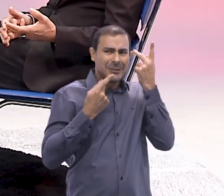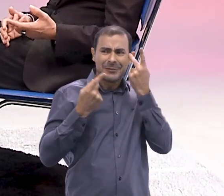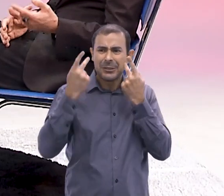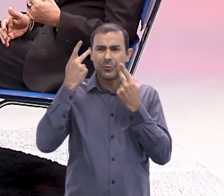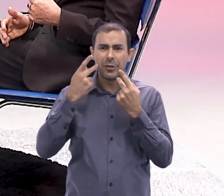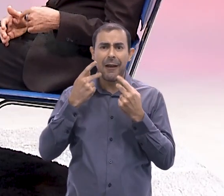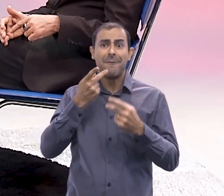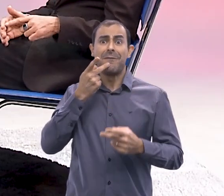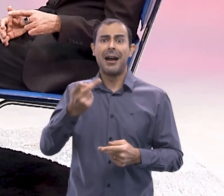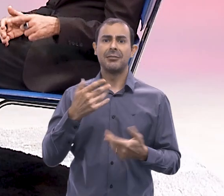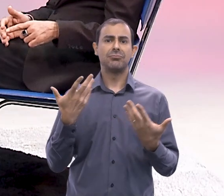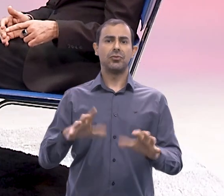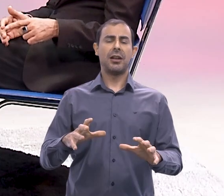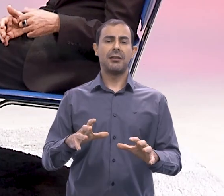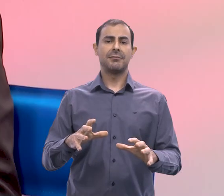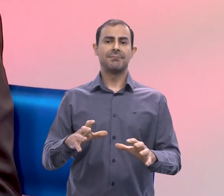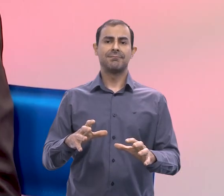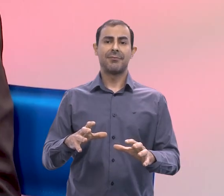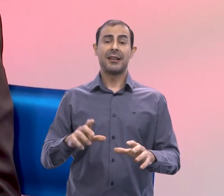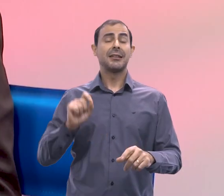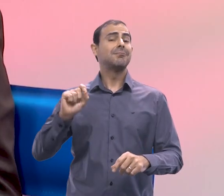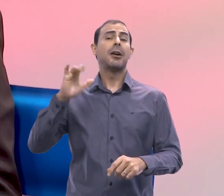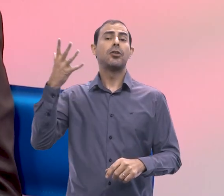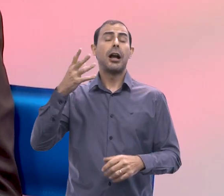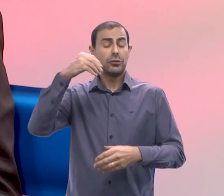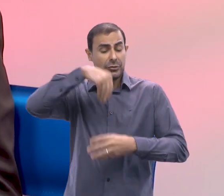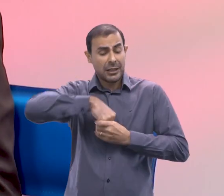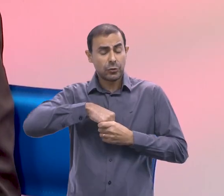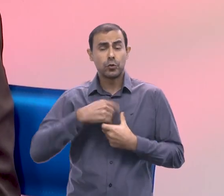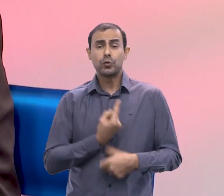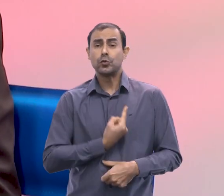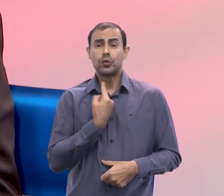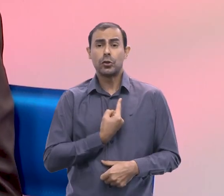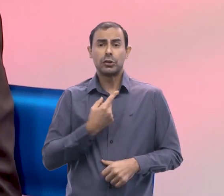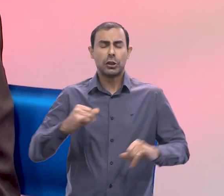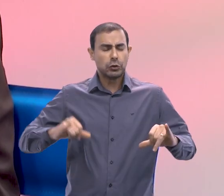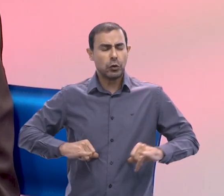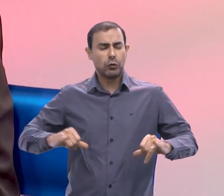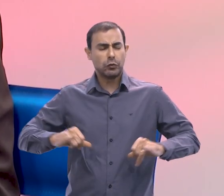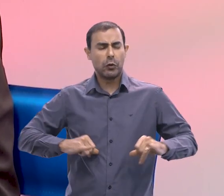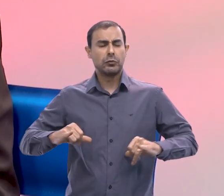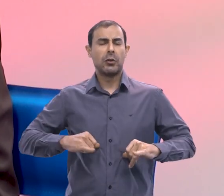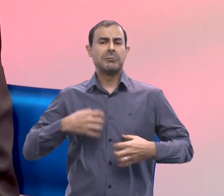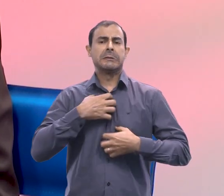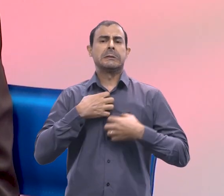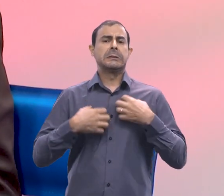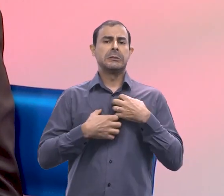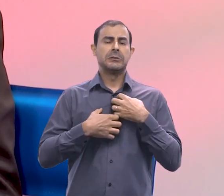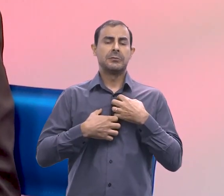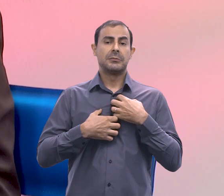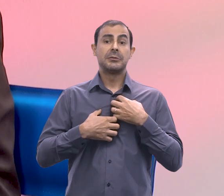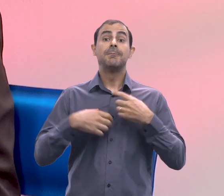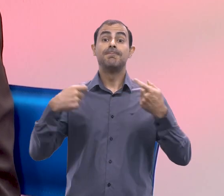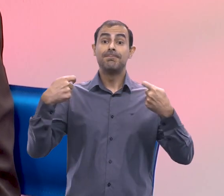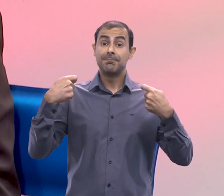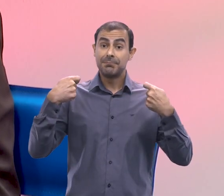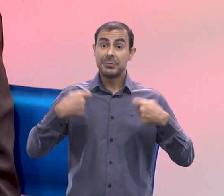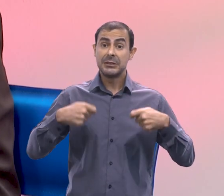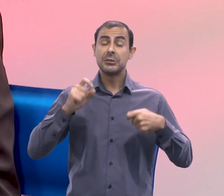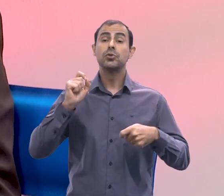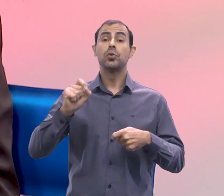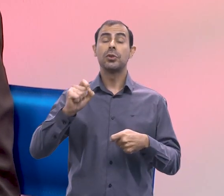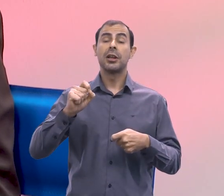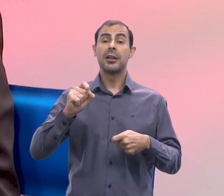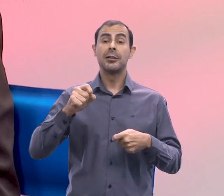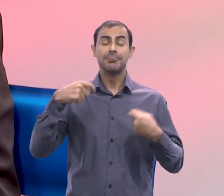seus medos. E isso impede de ela falar e ela sofre sozinho essa angústia. Então aqui nós precisamos colocar